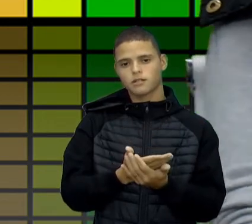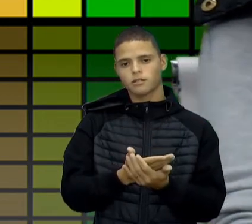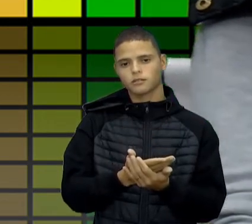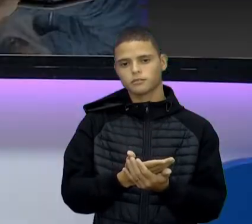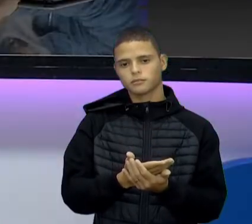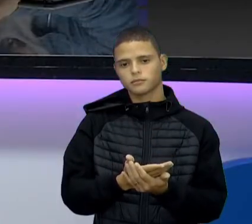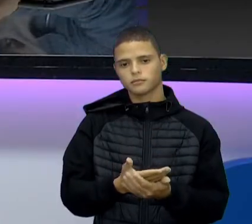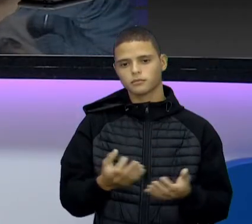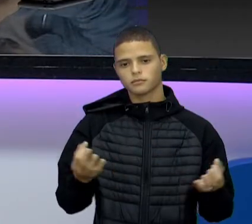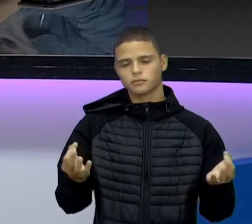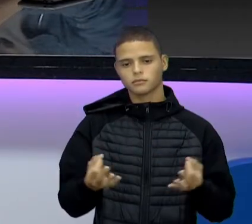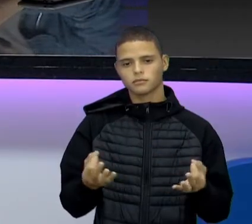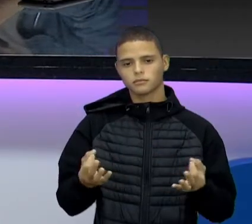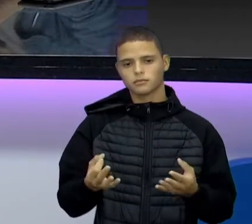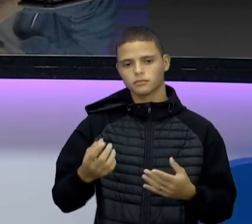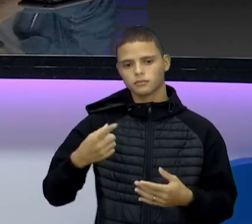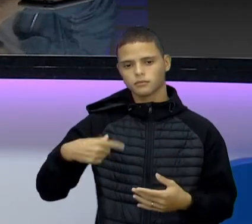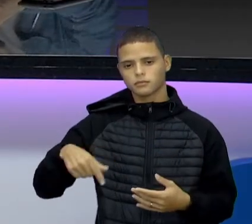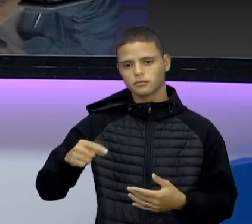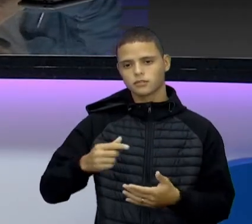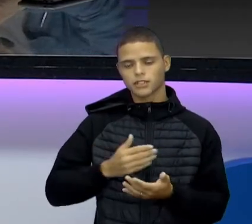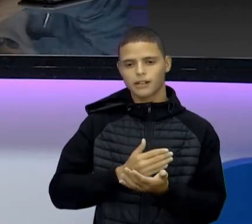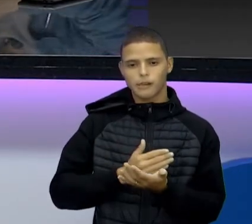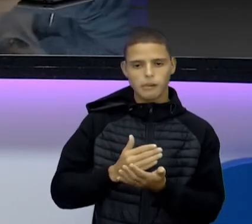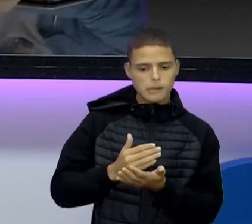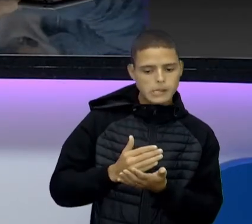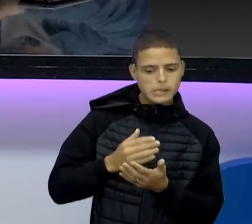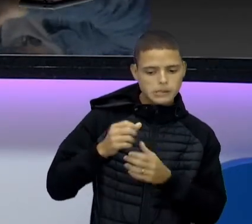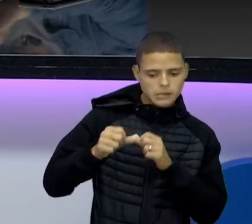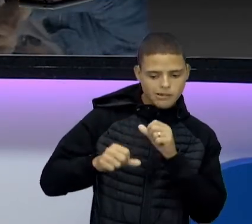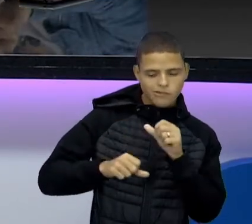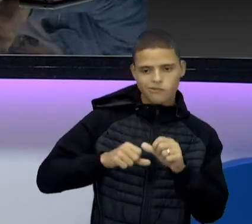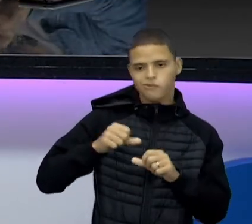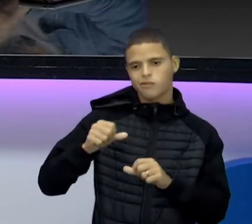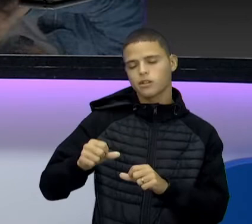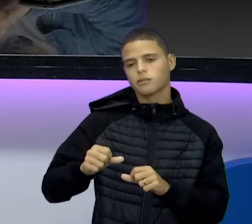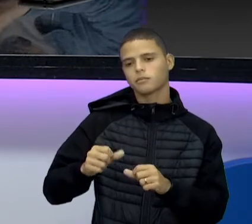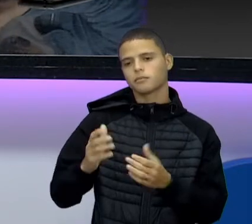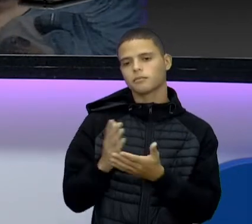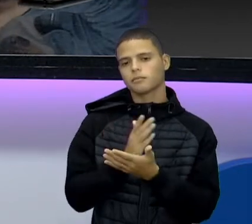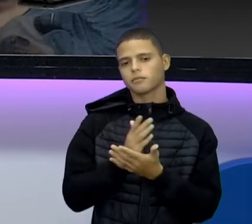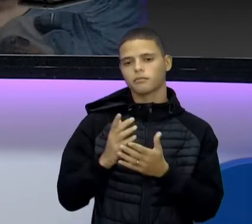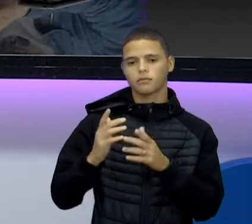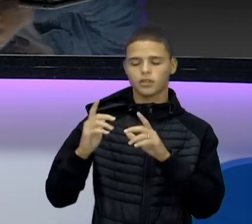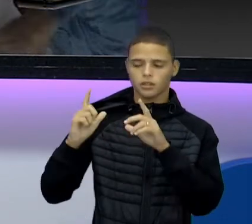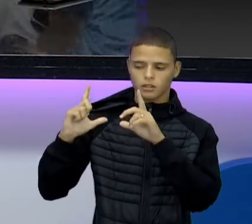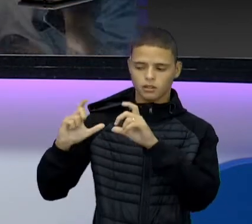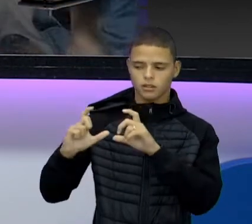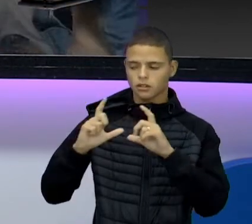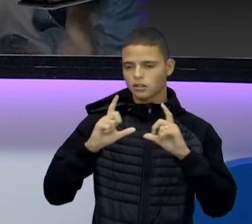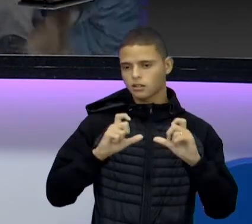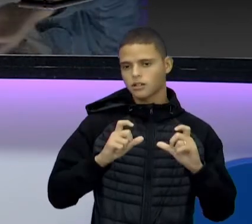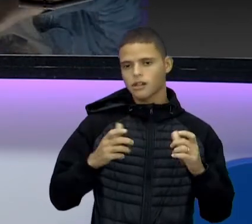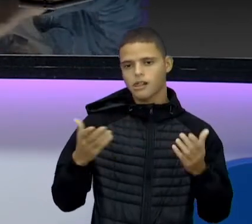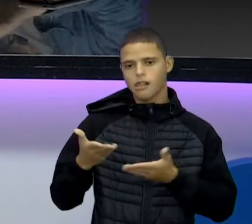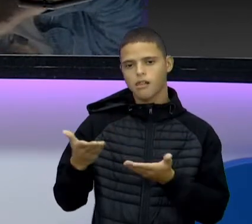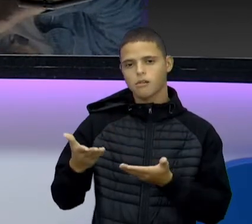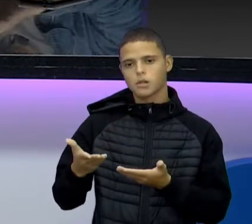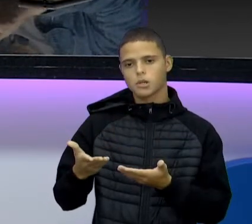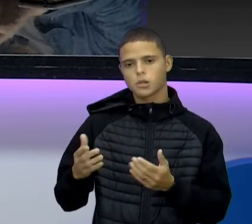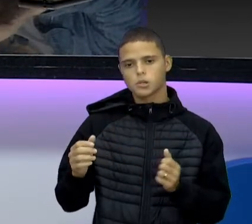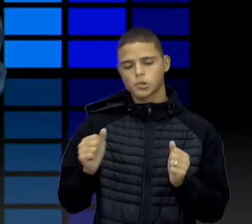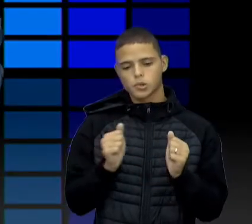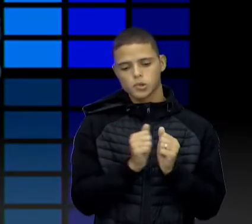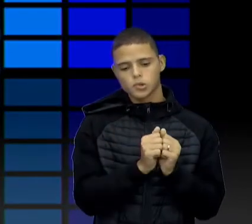Sim, perfeito. A gente está começando a mudar essas fotos, né? Agora há pouco tempo eu estava na sala